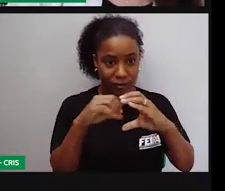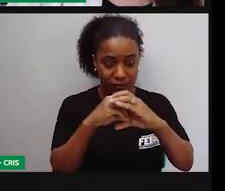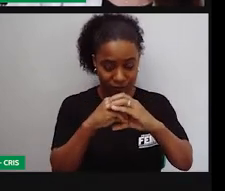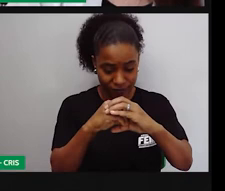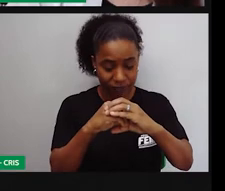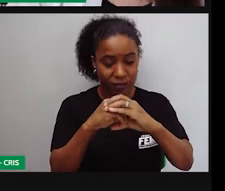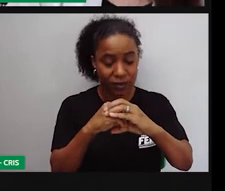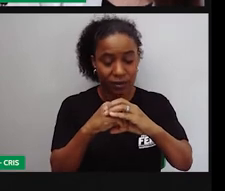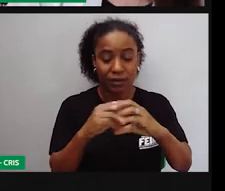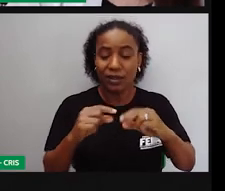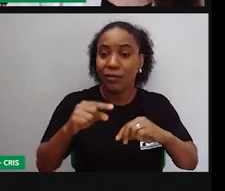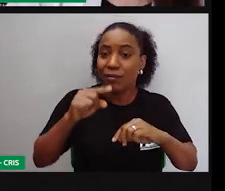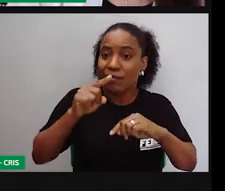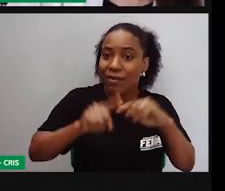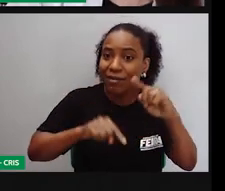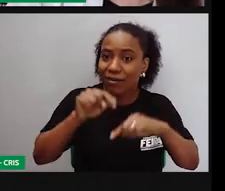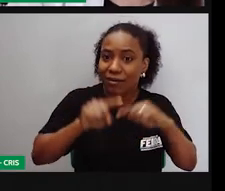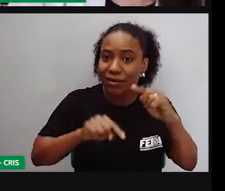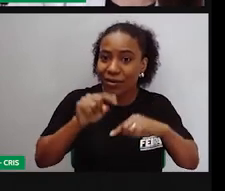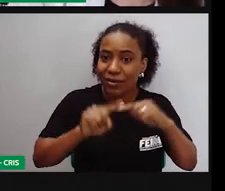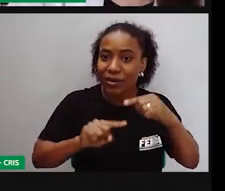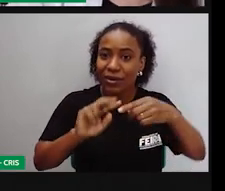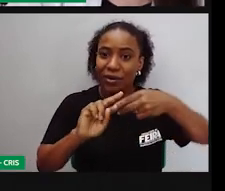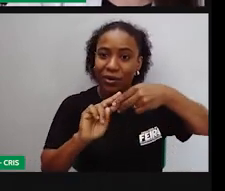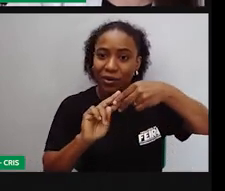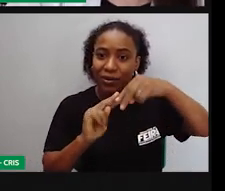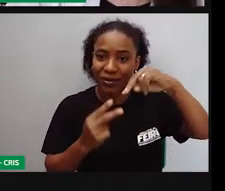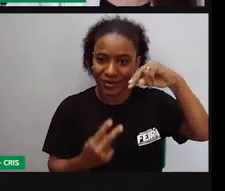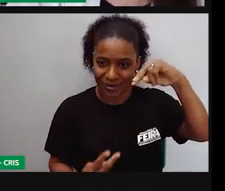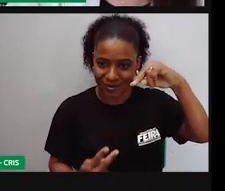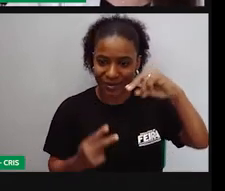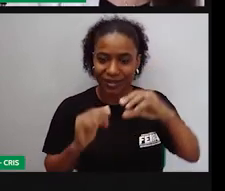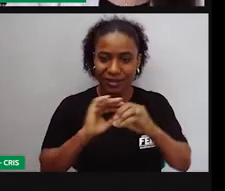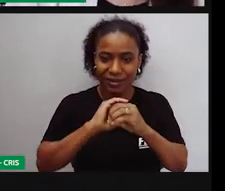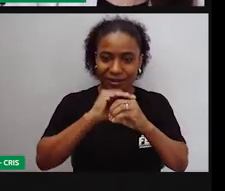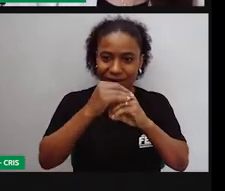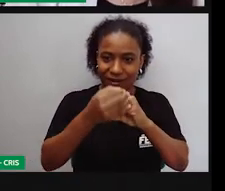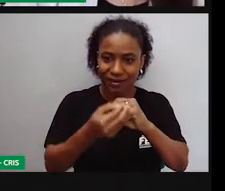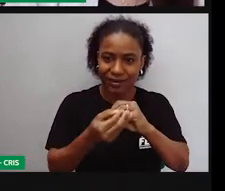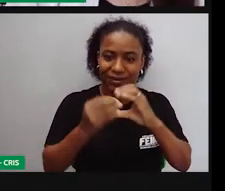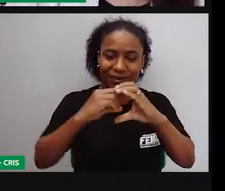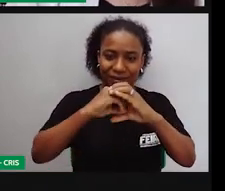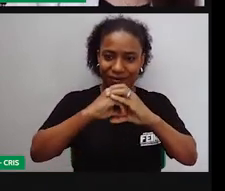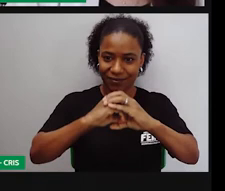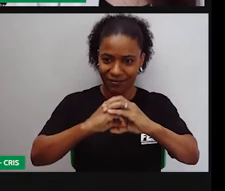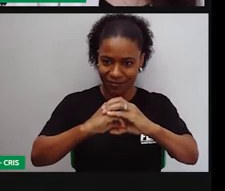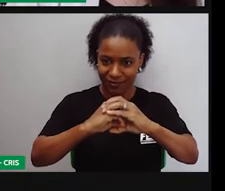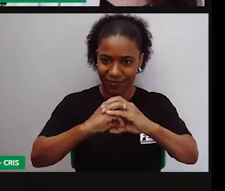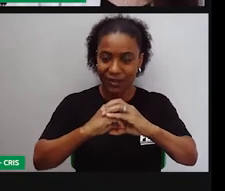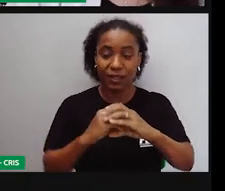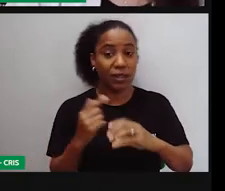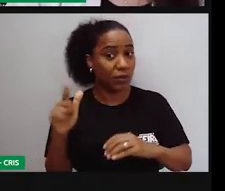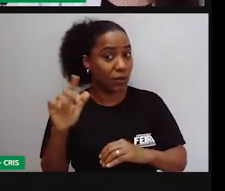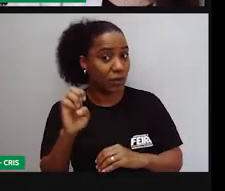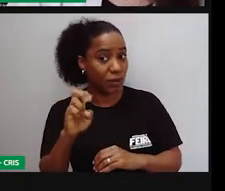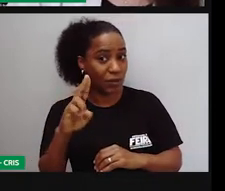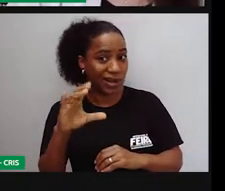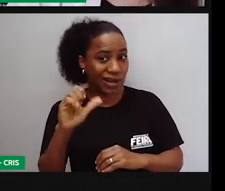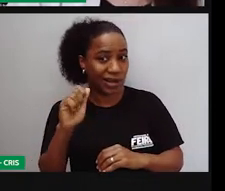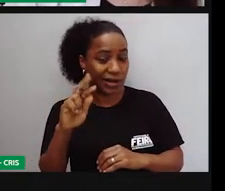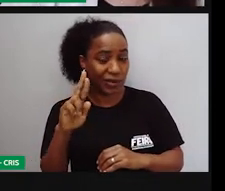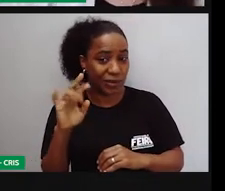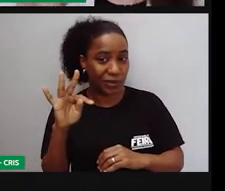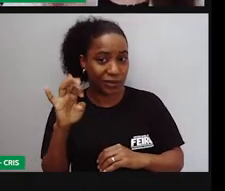o material genético fica onde? No citoplasma, espalhado no citoplasma. E nas células eucariontes, esse